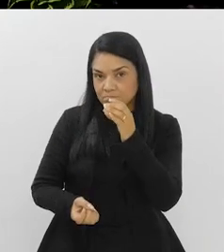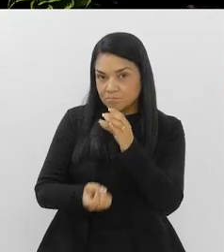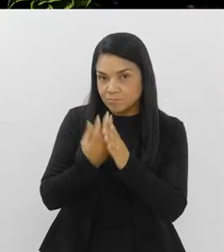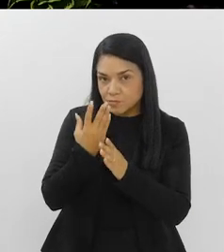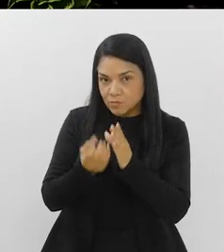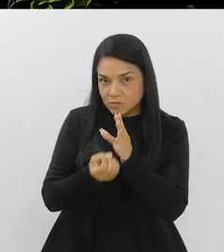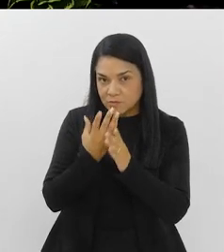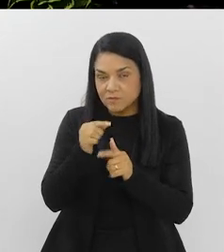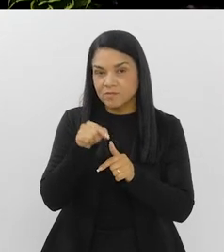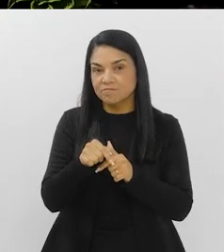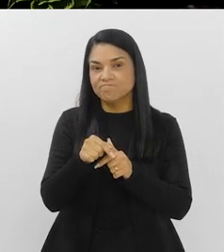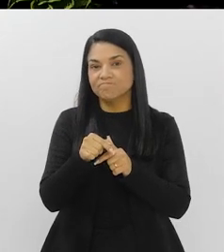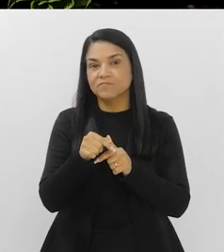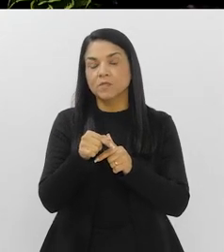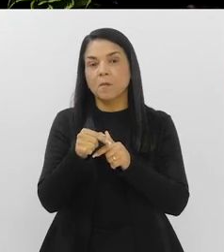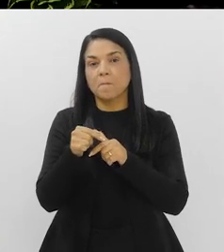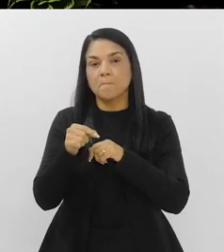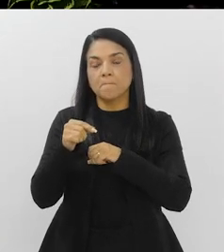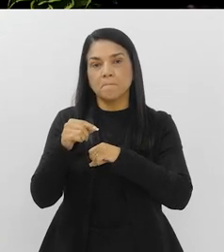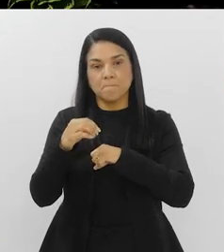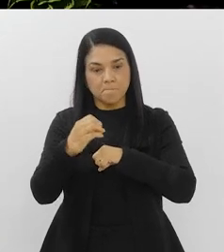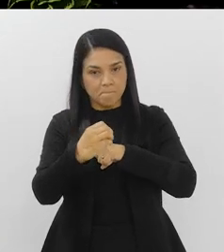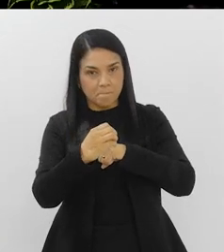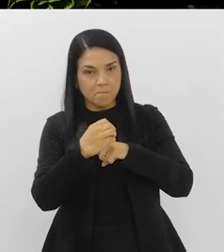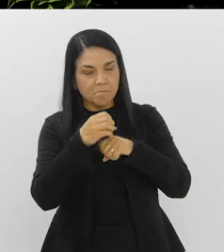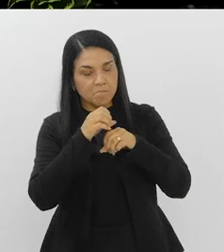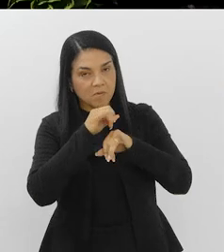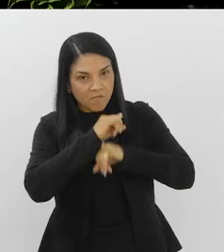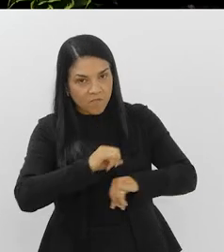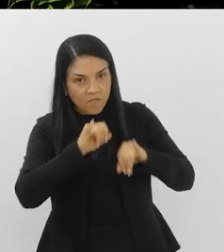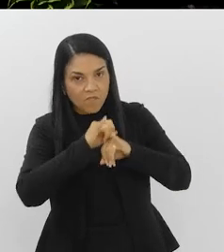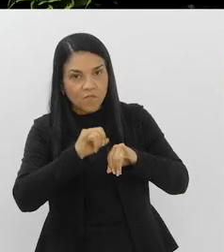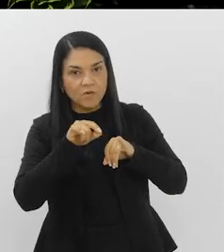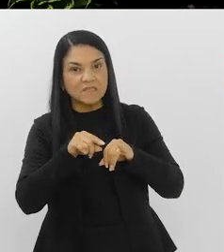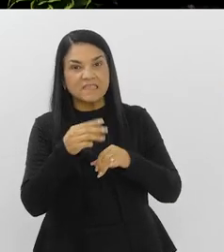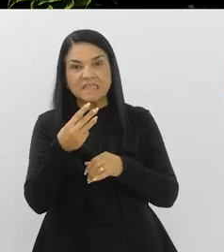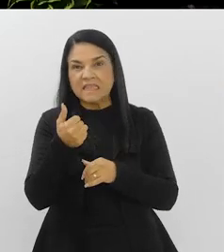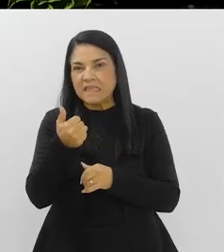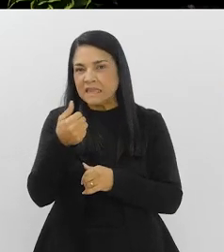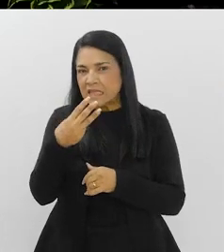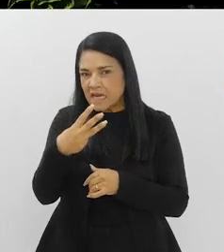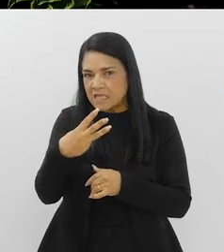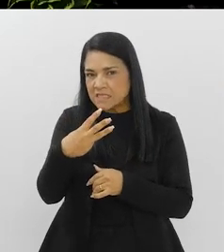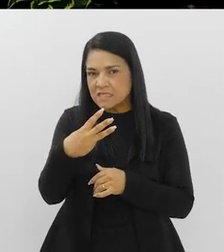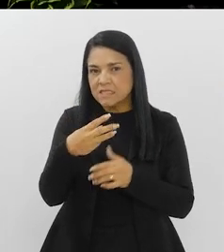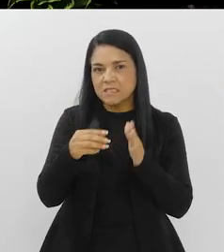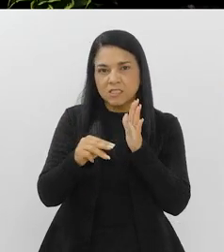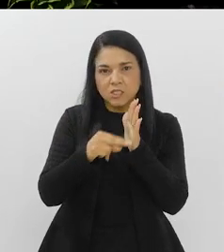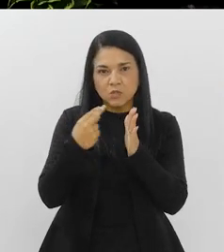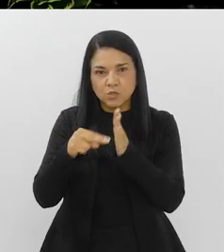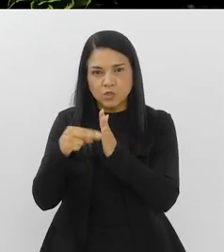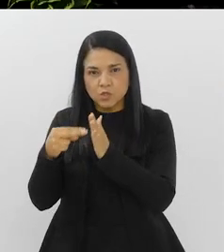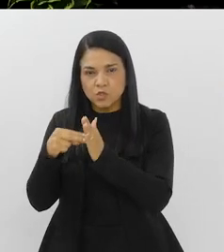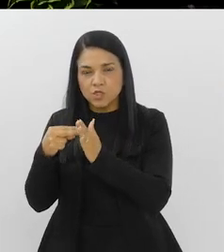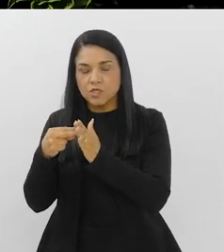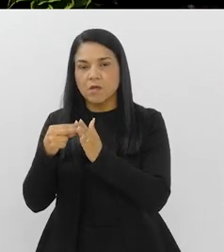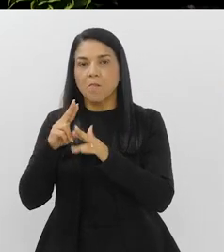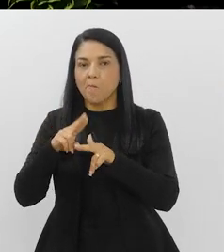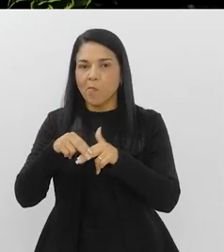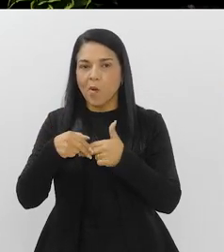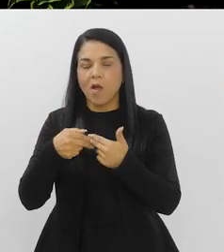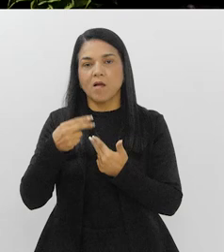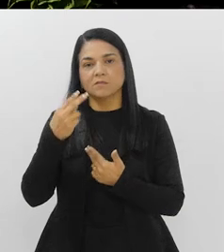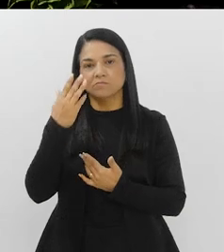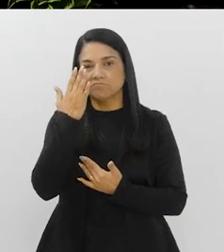eh passou que você eh chegou a passar por 13 cirurgias né por conta de um glaucoma